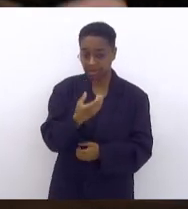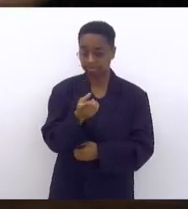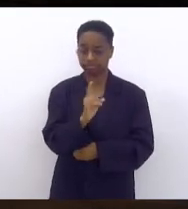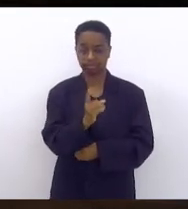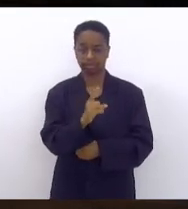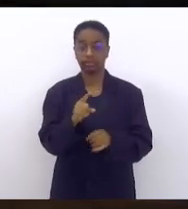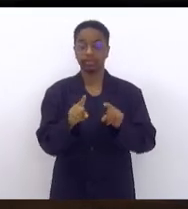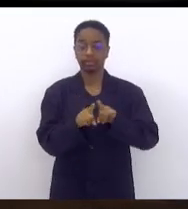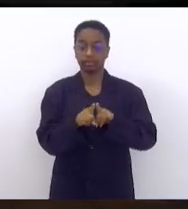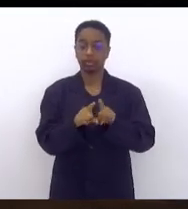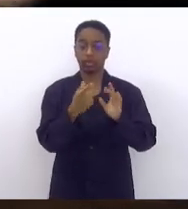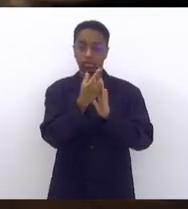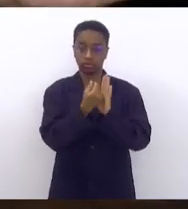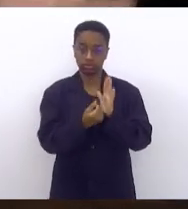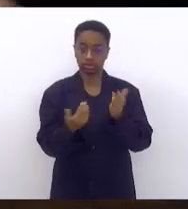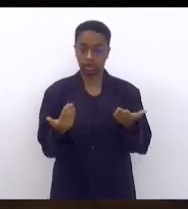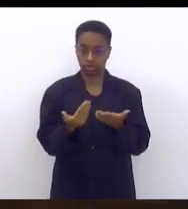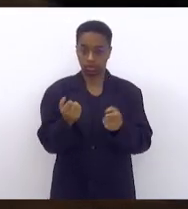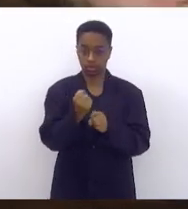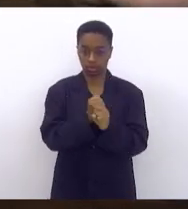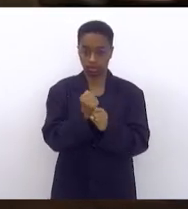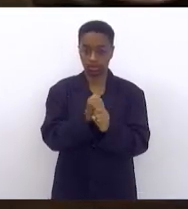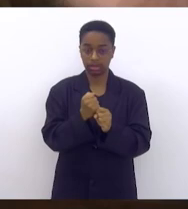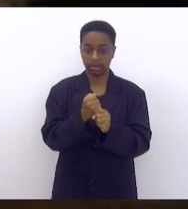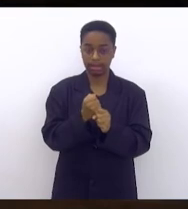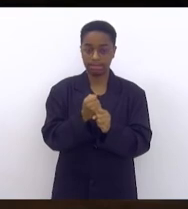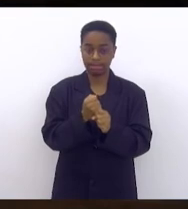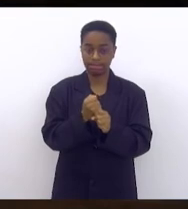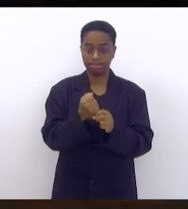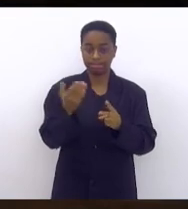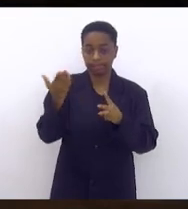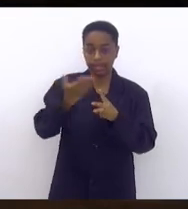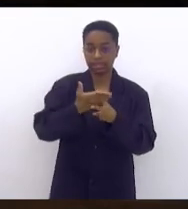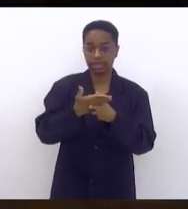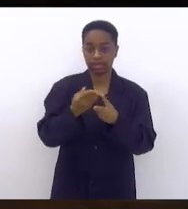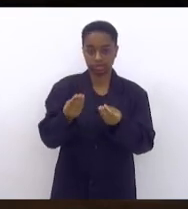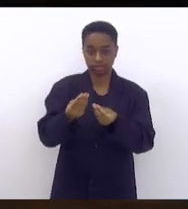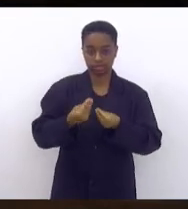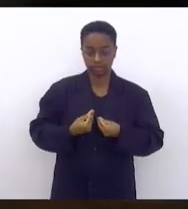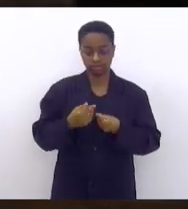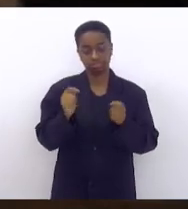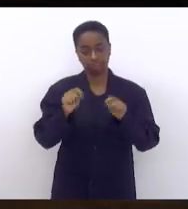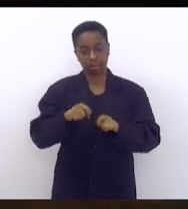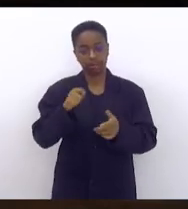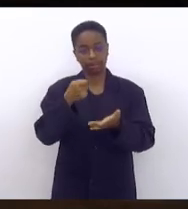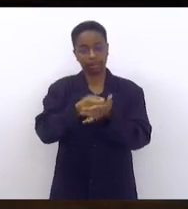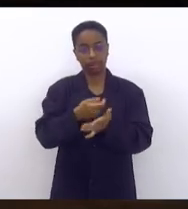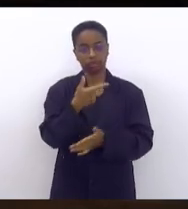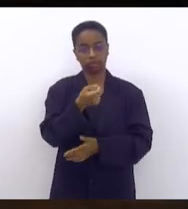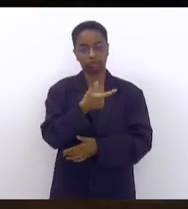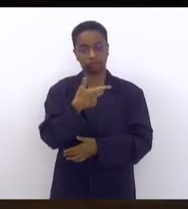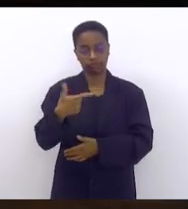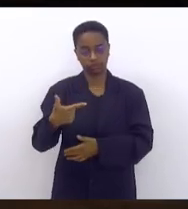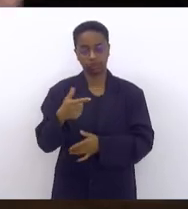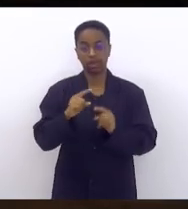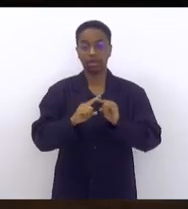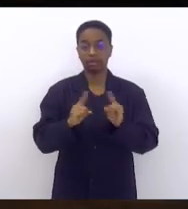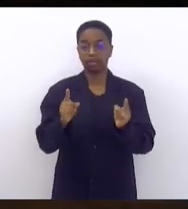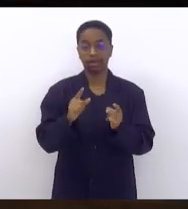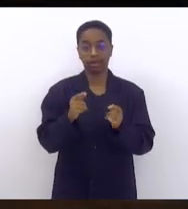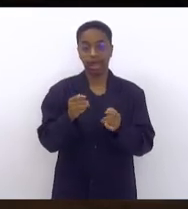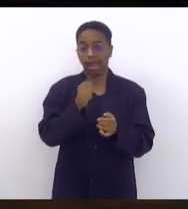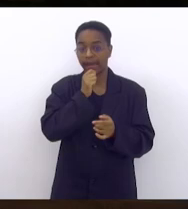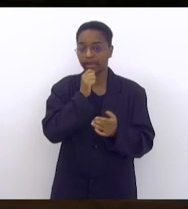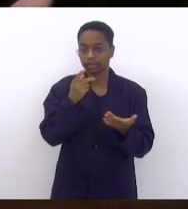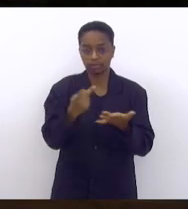entrou no orçamento desse ano, pelo menos a metade, que possibilitaria pagar referente de 2022, mas também não está sendo pago.